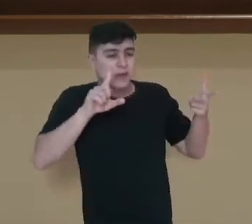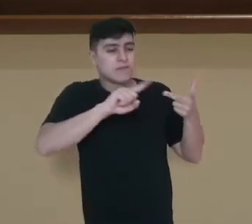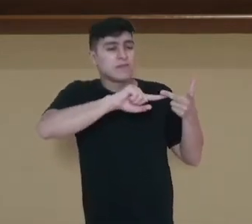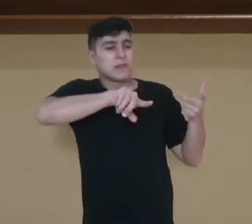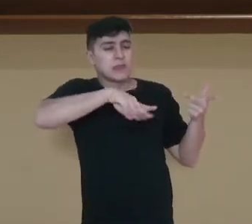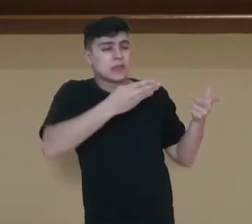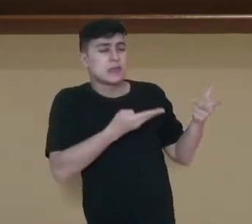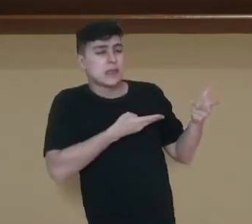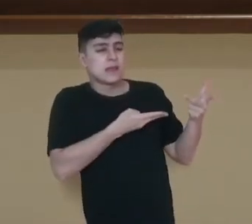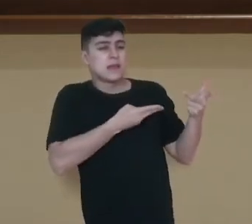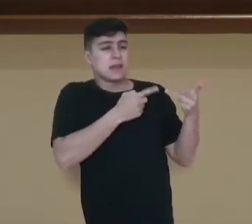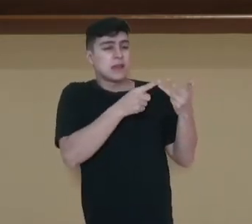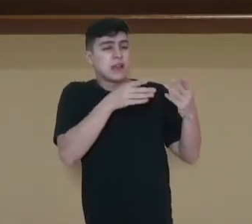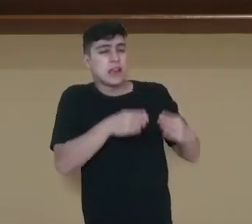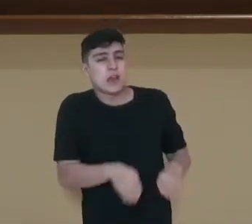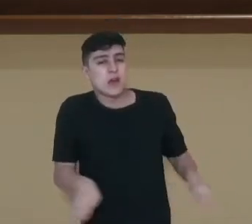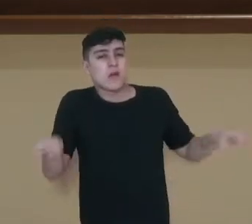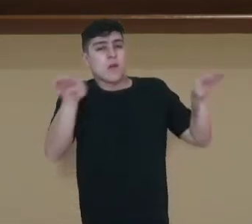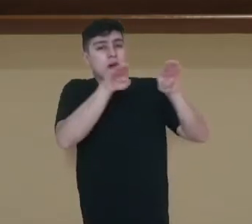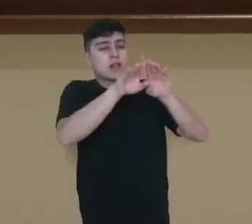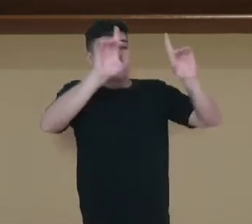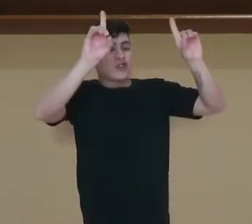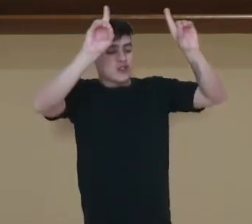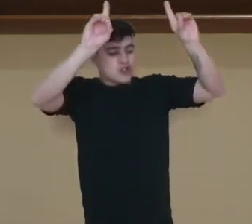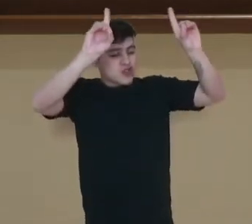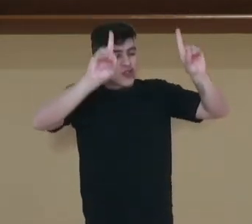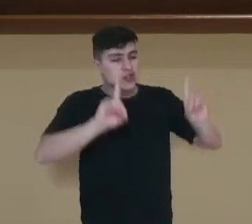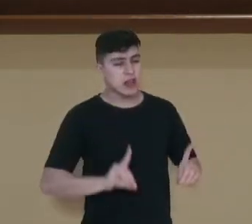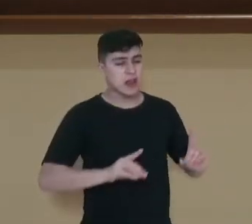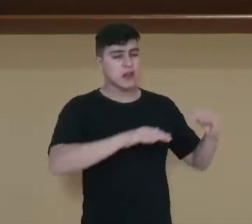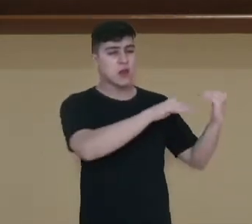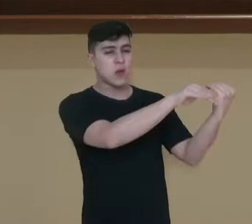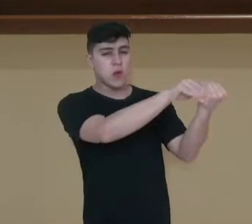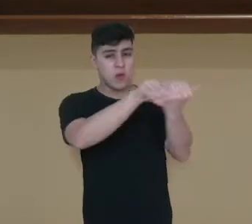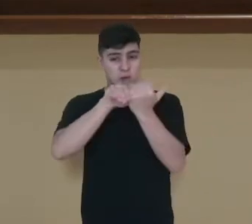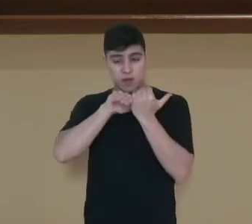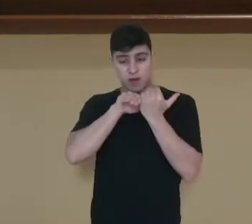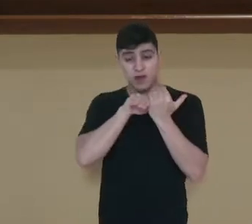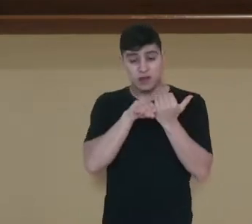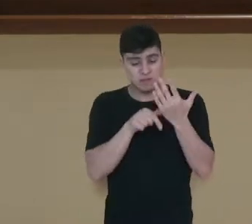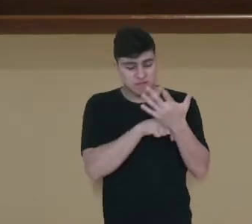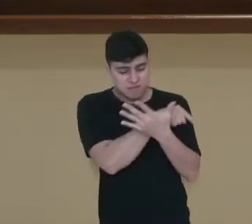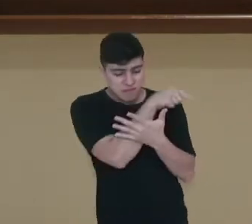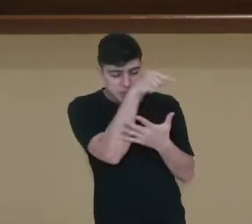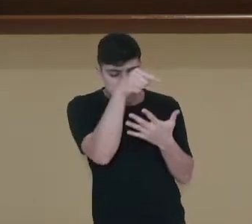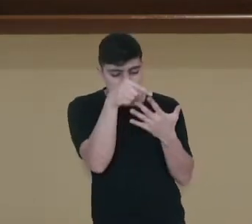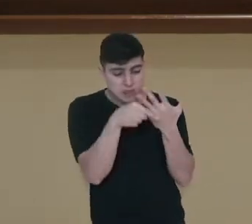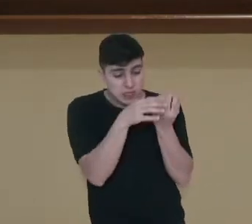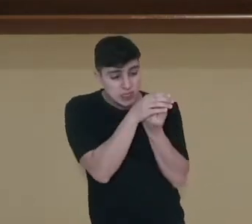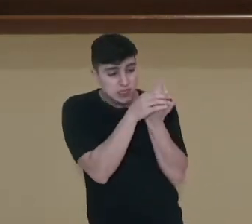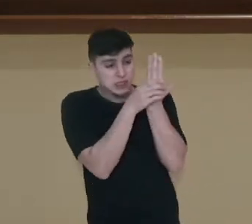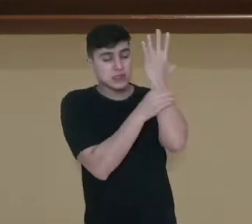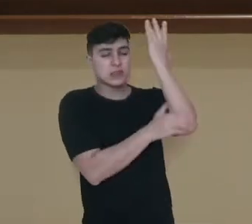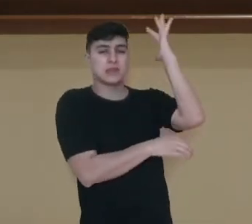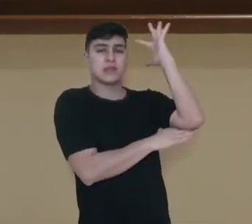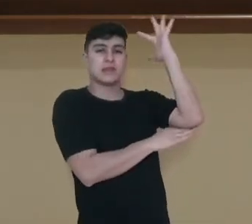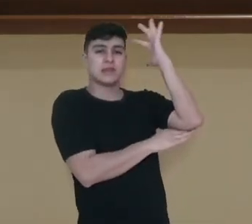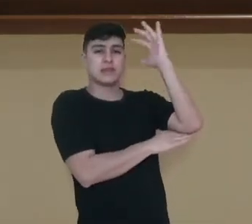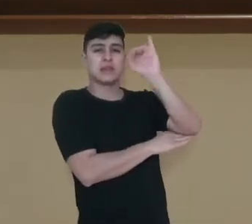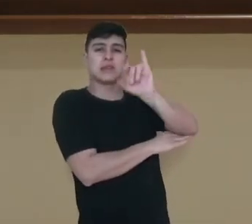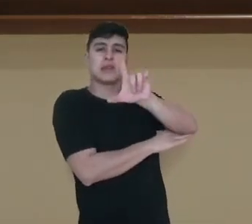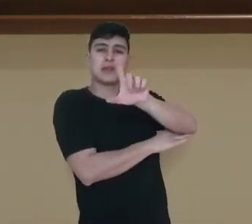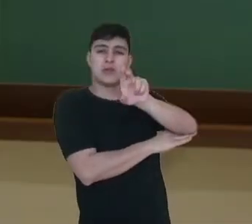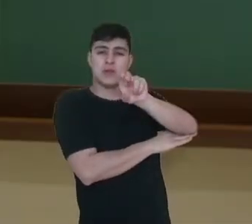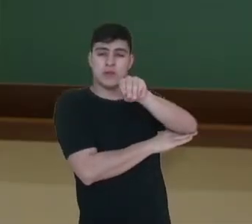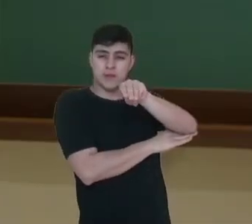questão da igualdade de direitos entre todos os homens. Essas vão ser as ideias que vão nortear, o iluminismo, certo?